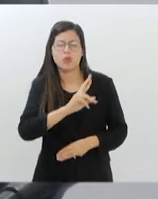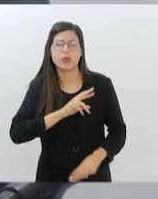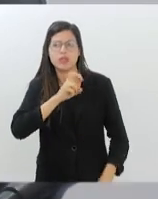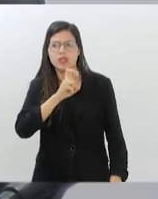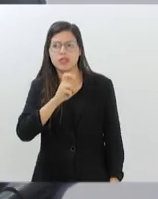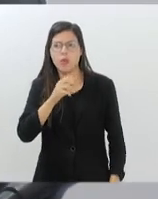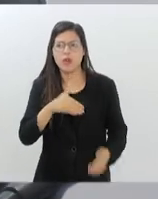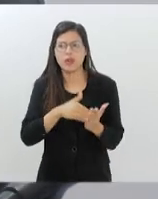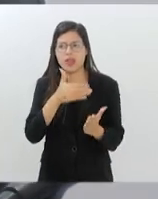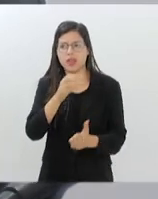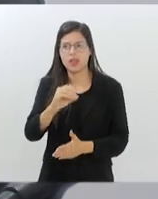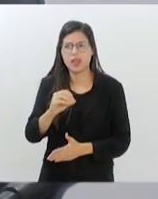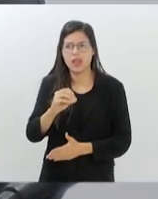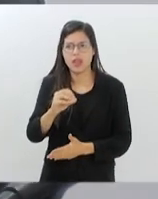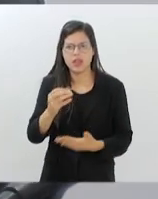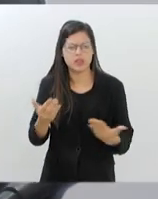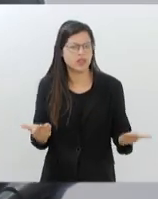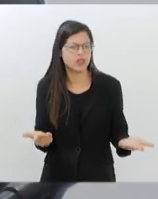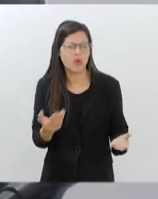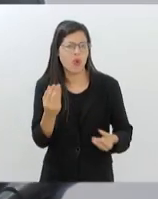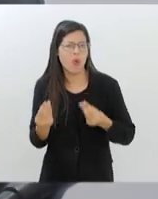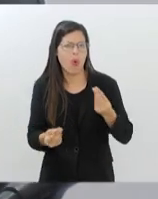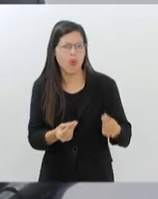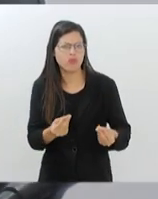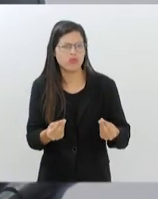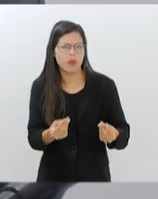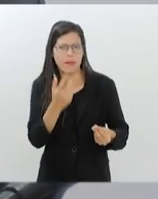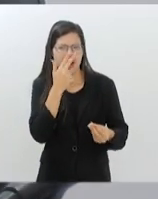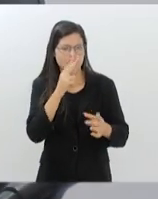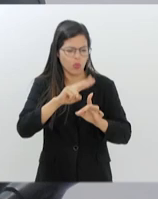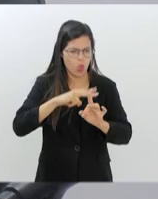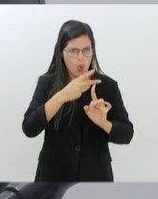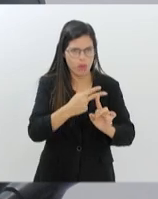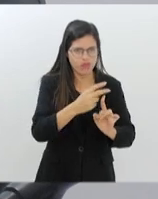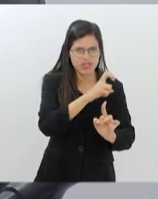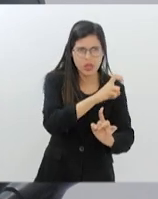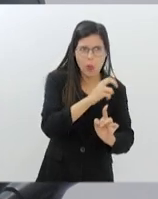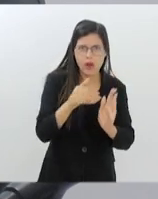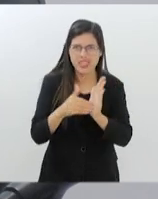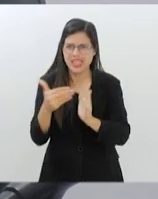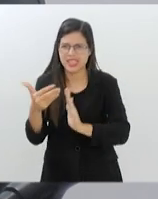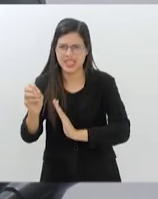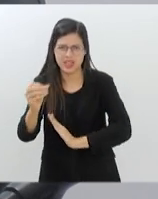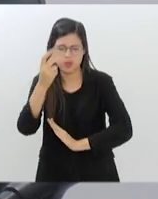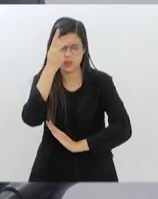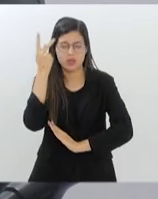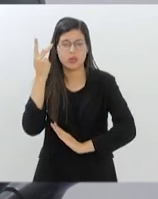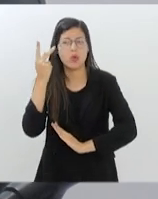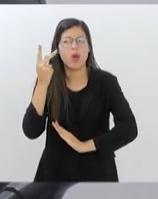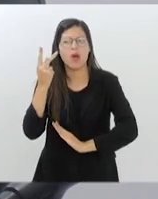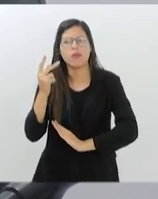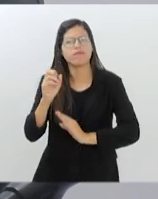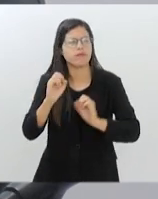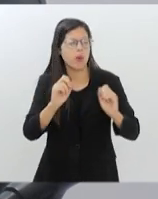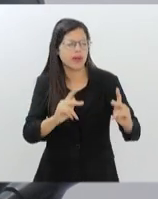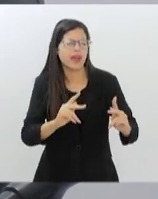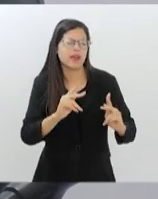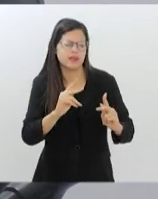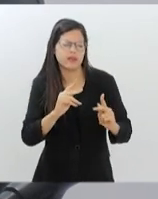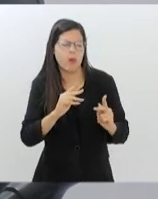variação a sua margem de erro é o dobro Mas vamos vamos crer vamos Vamos admitir que estamos